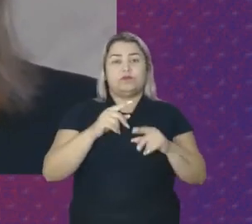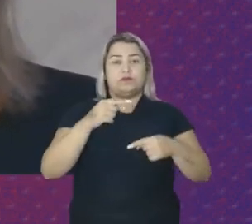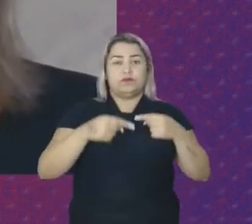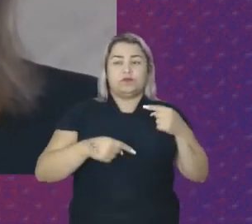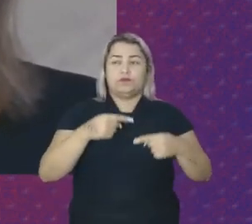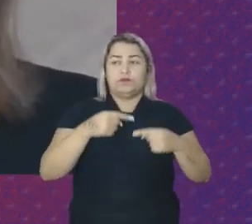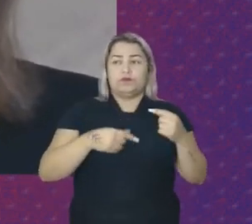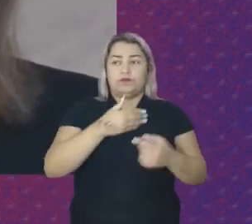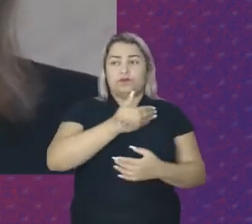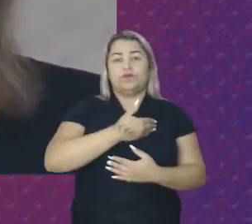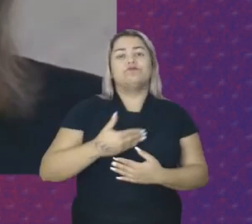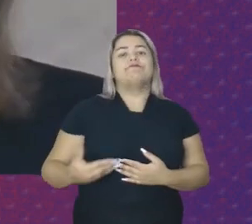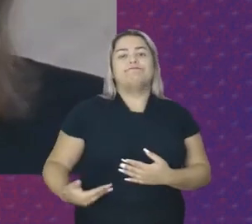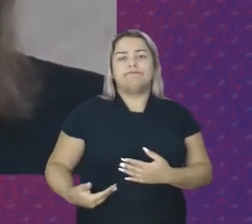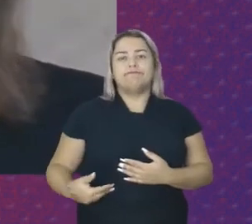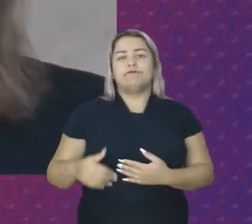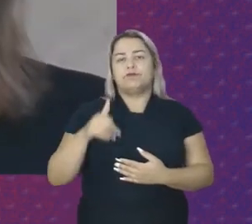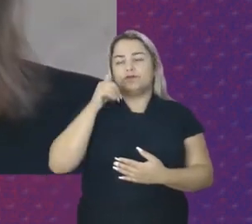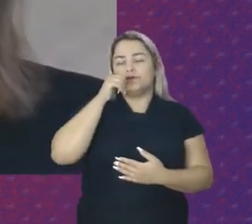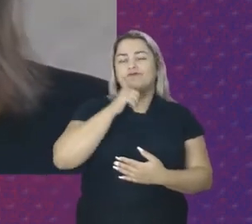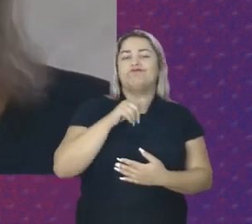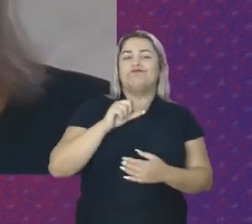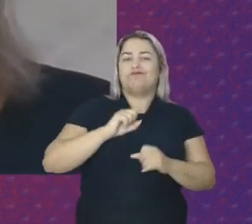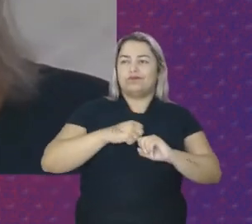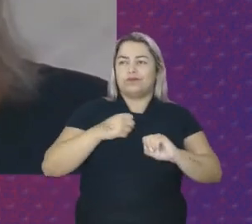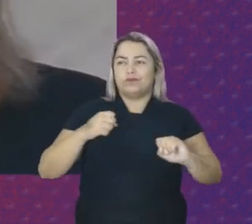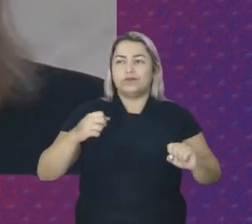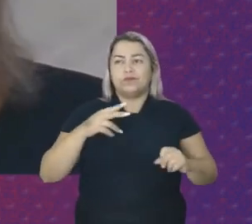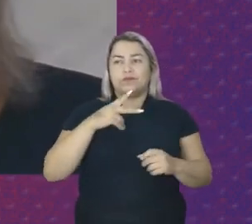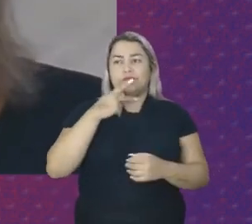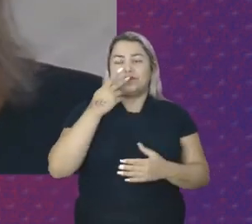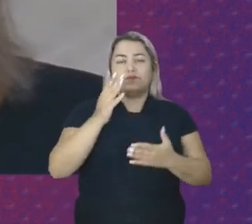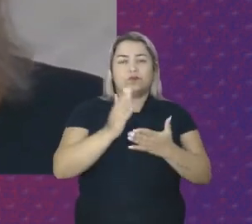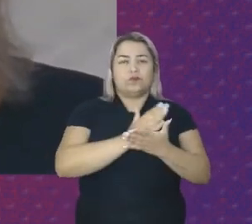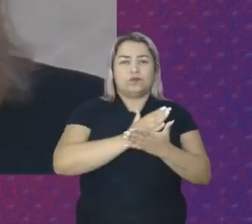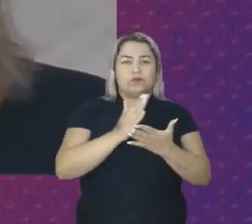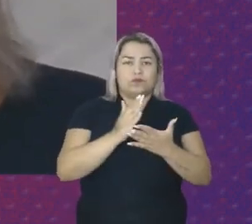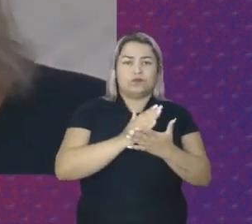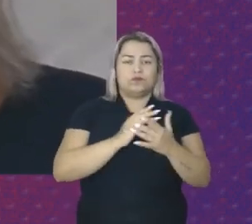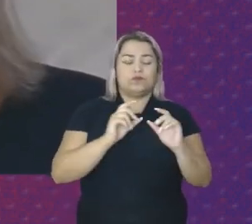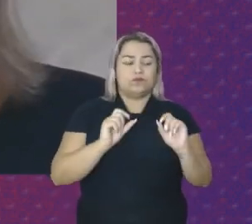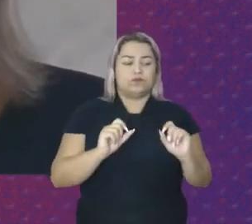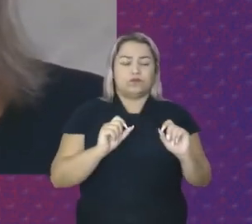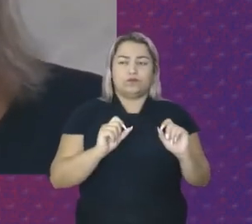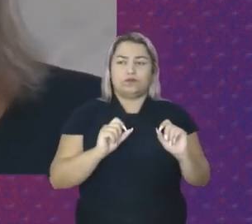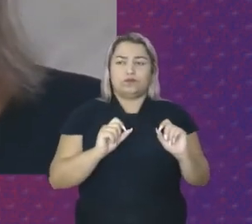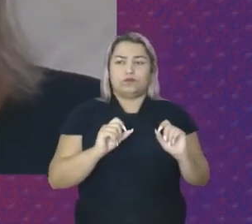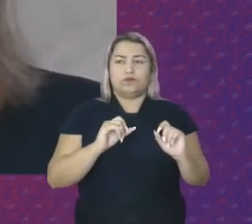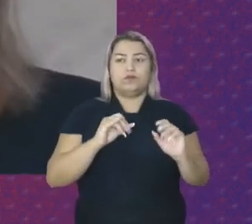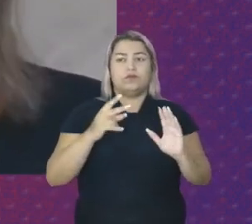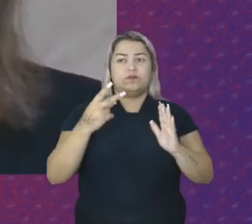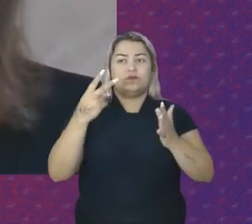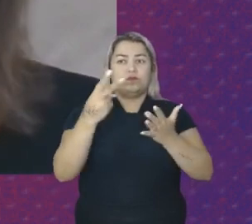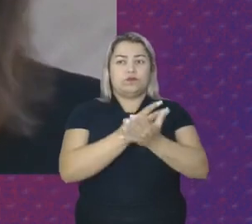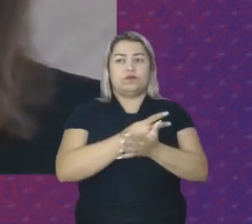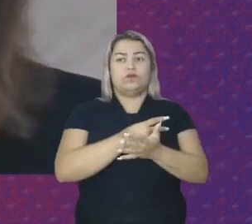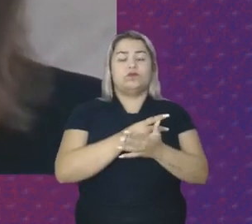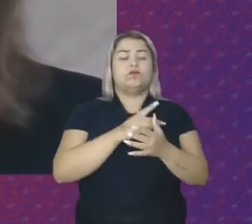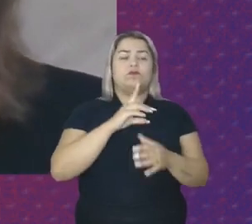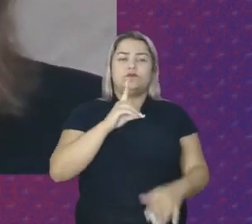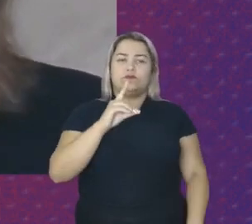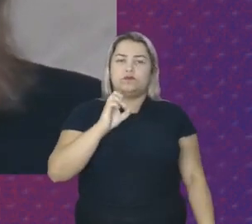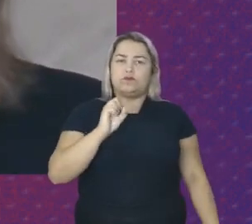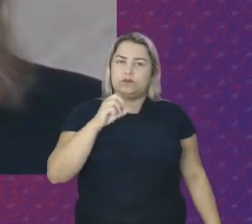mulheres foi um impacto grande. Eu vou aqui falar de alguns destes impactos do